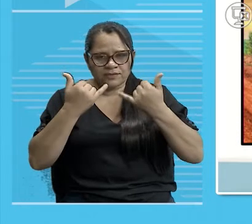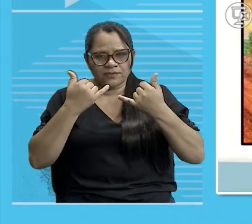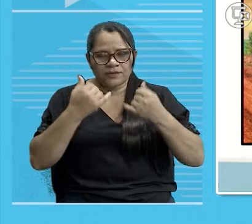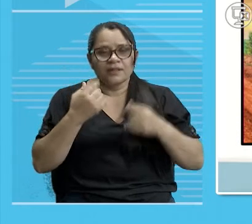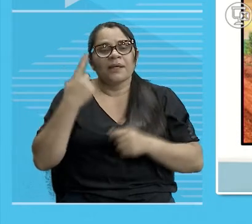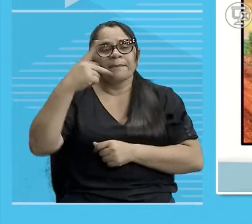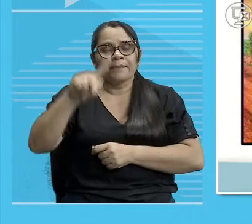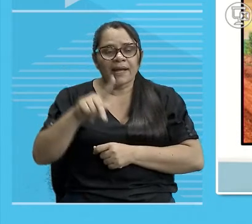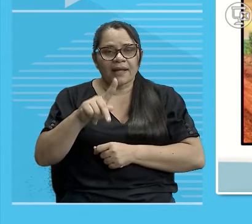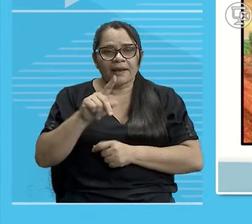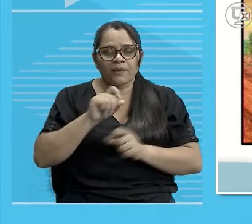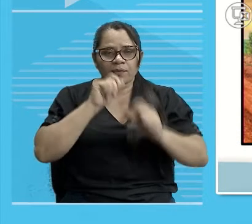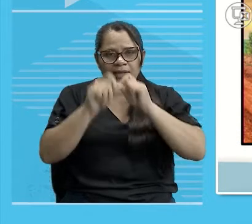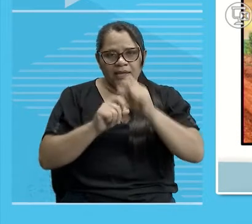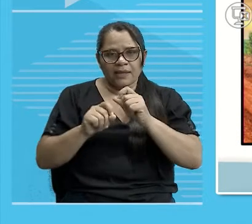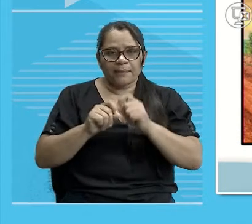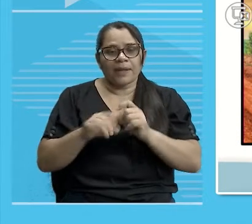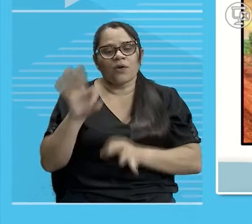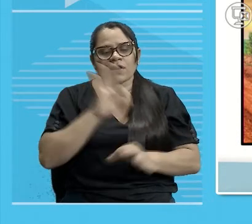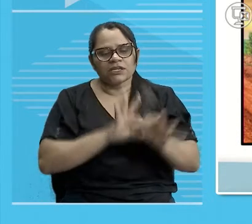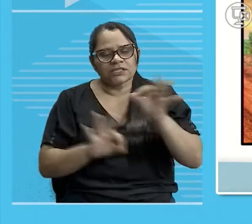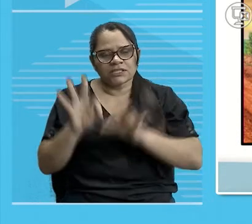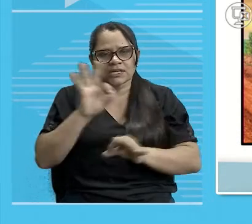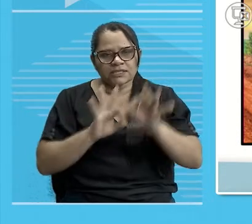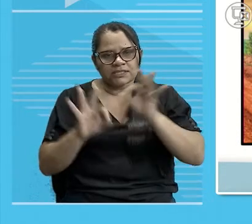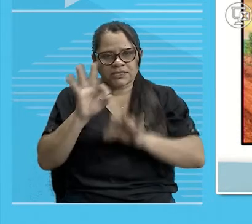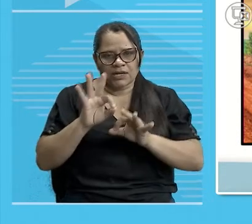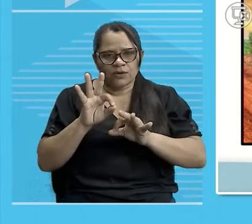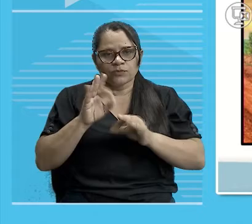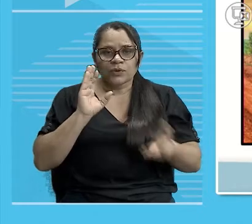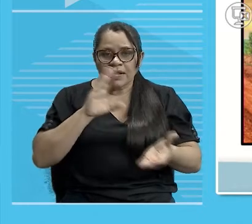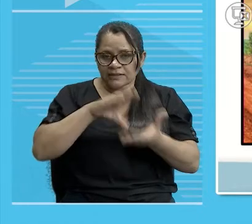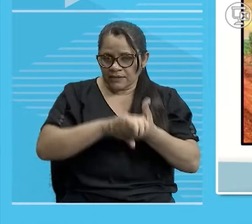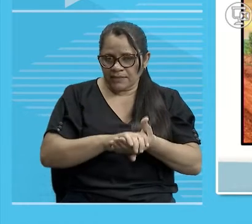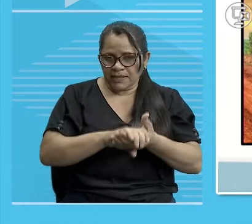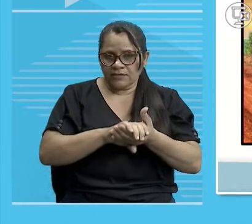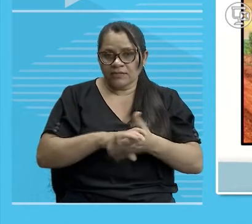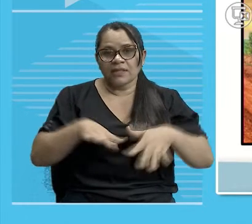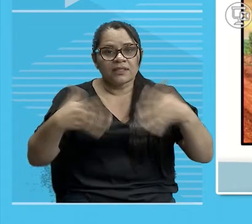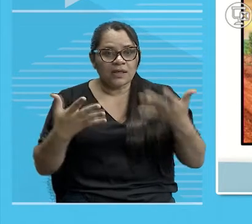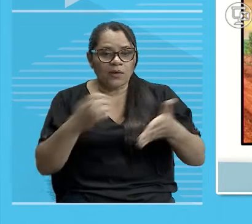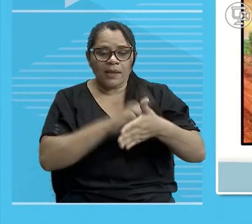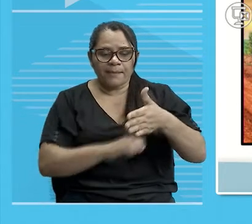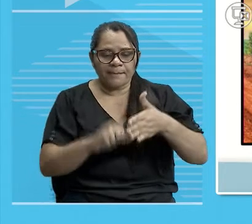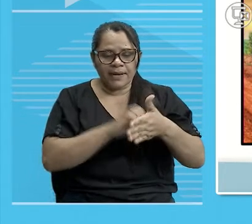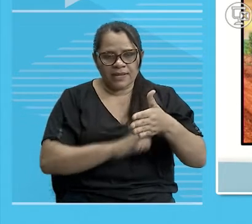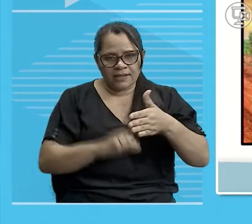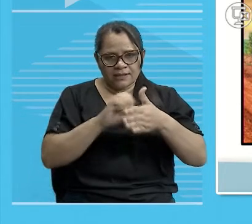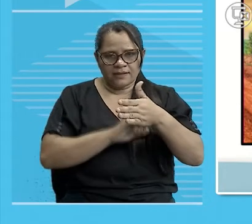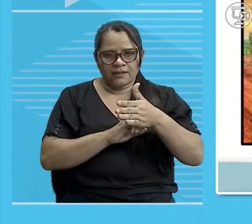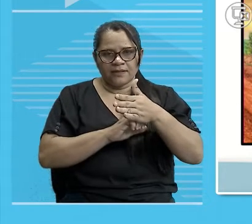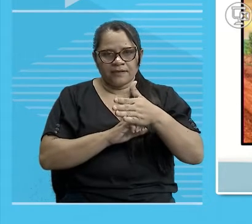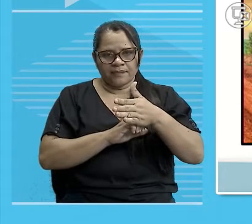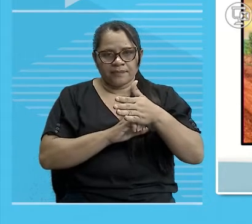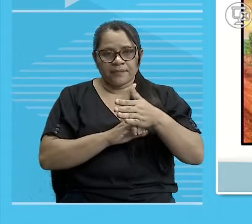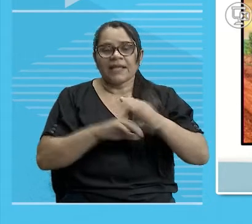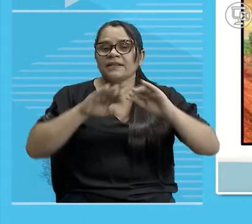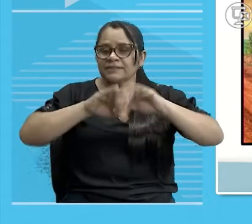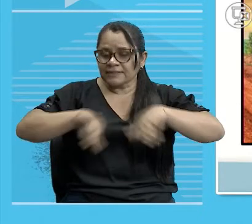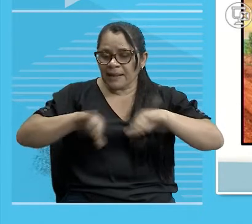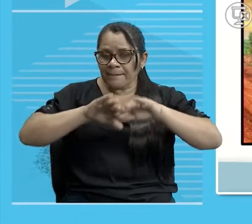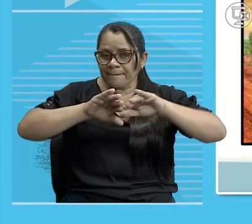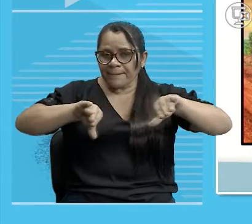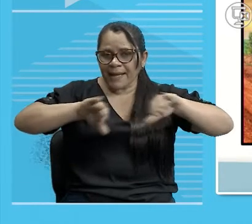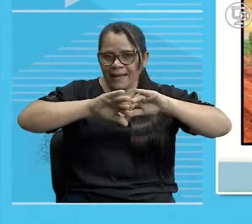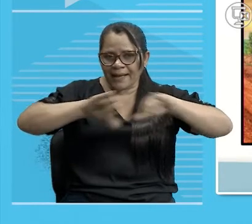informações sobre a empresa a empresa no mundo digital recebe muita informação ele vai separar o que